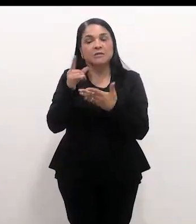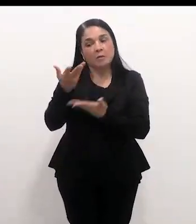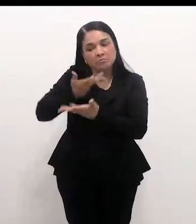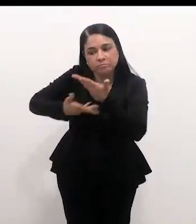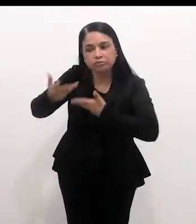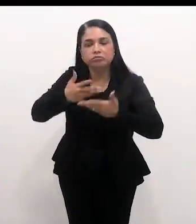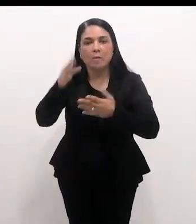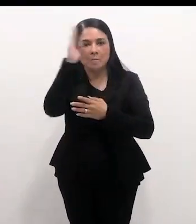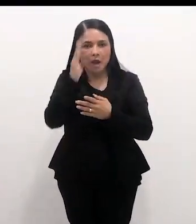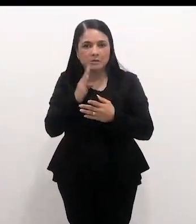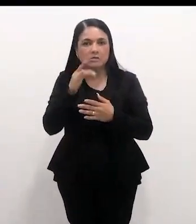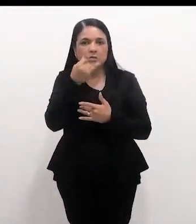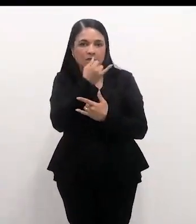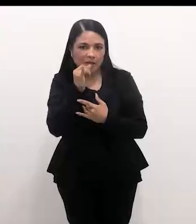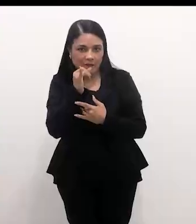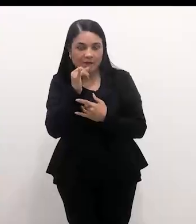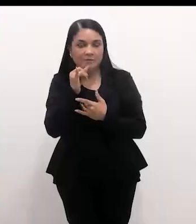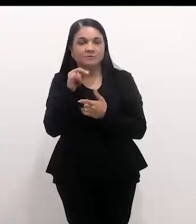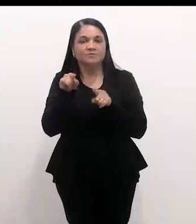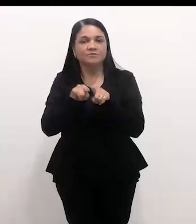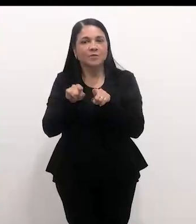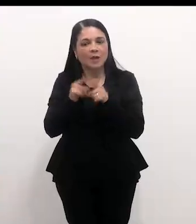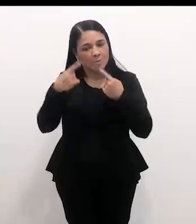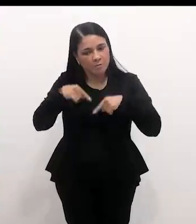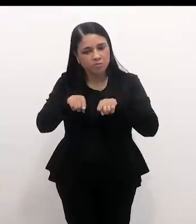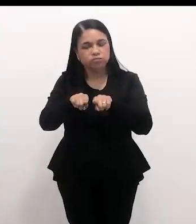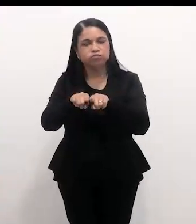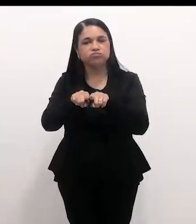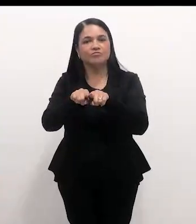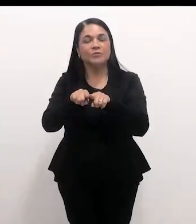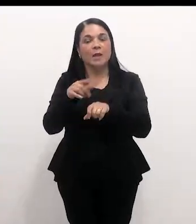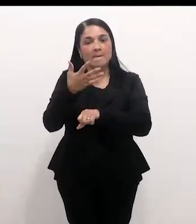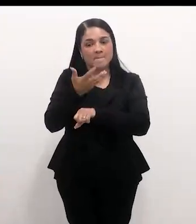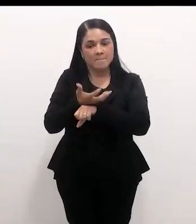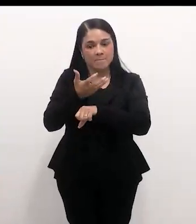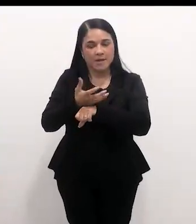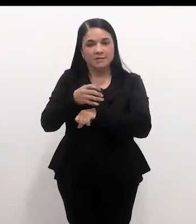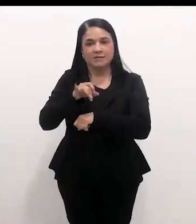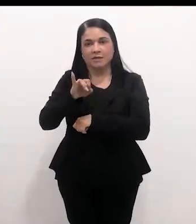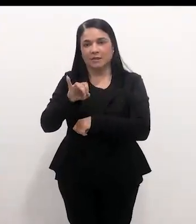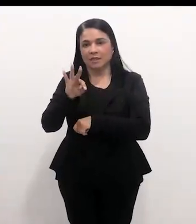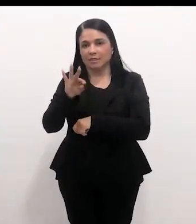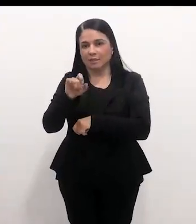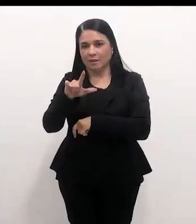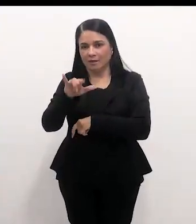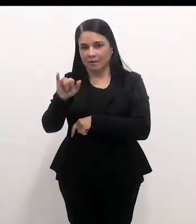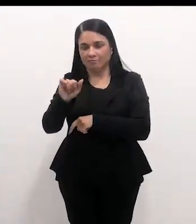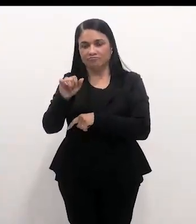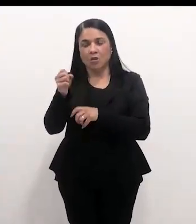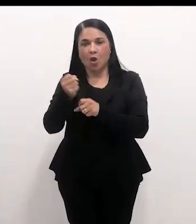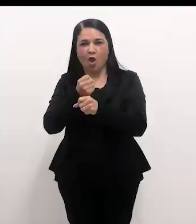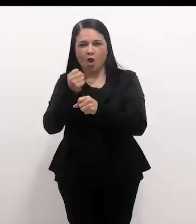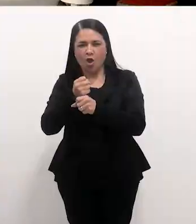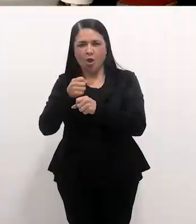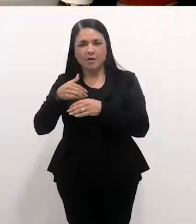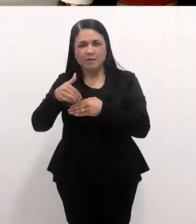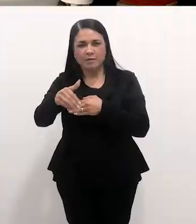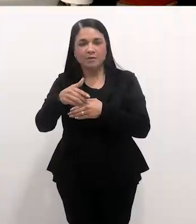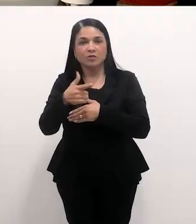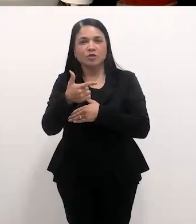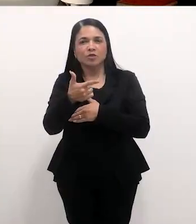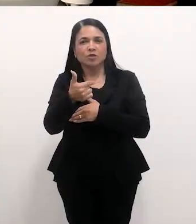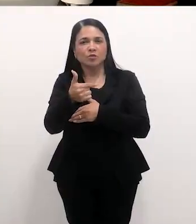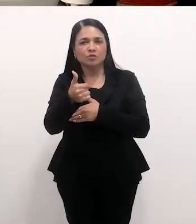brasileiros e italianos. Isto vai junto com a Praça Itália, que vamos reformar e será pronta a partir do 12